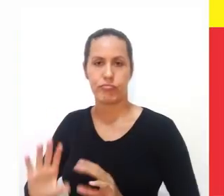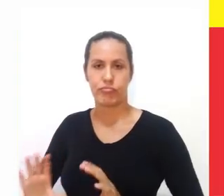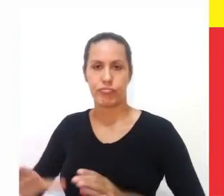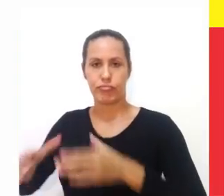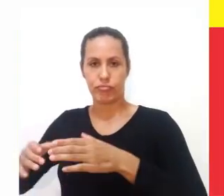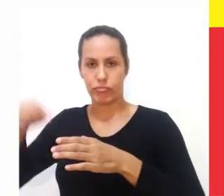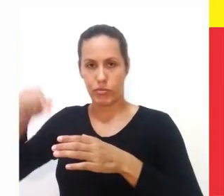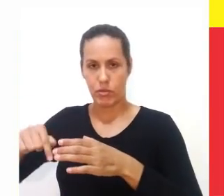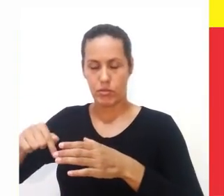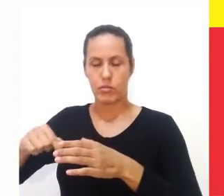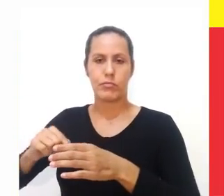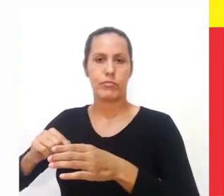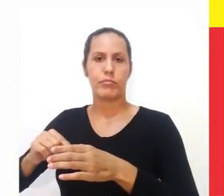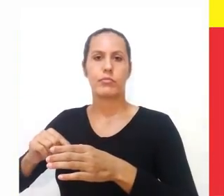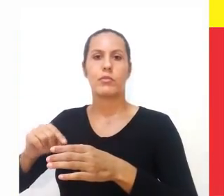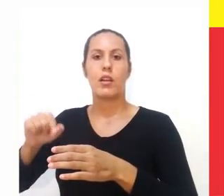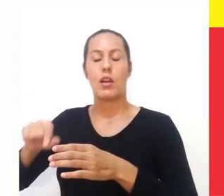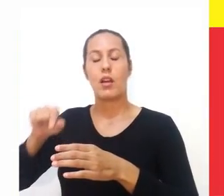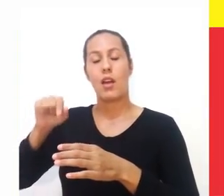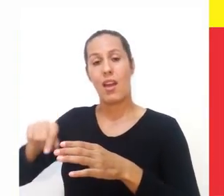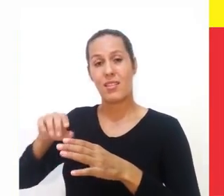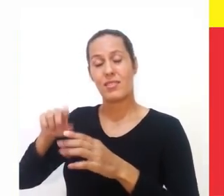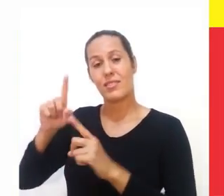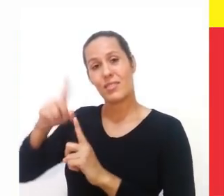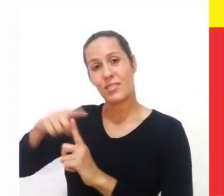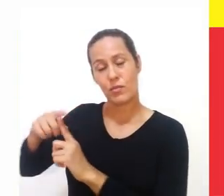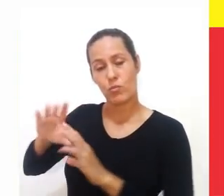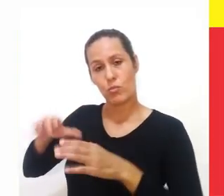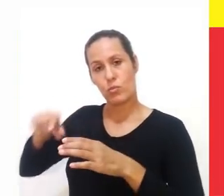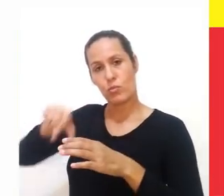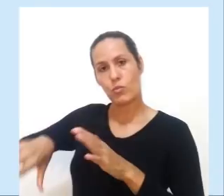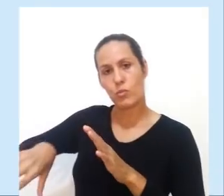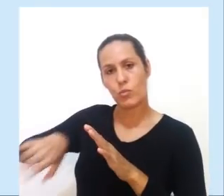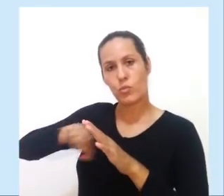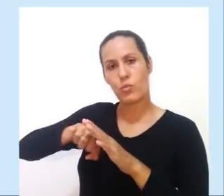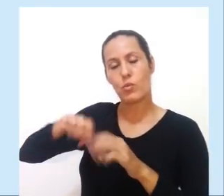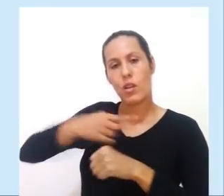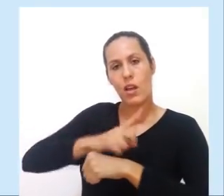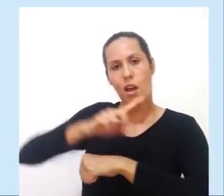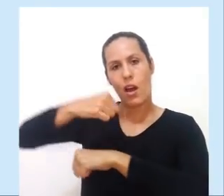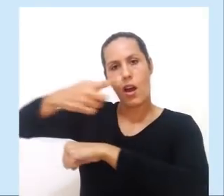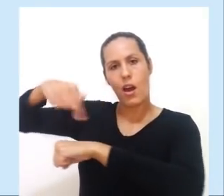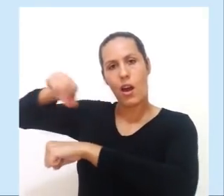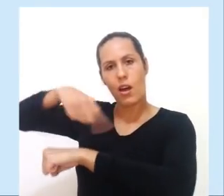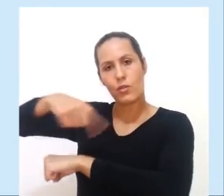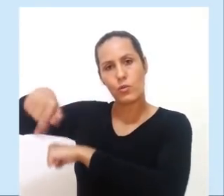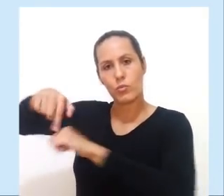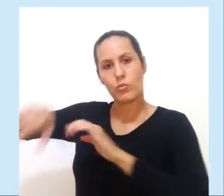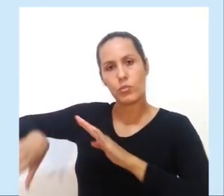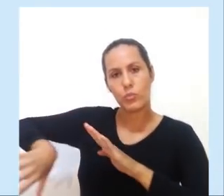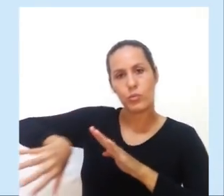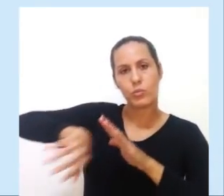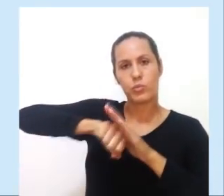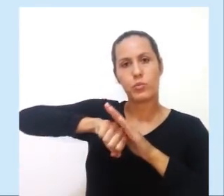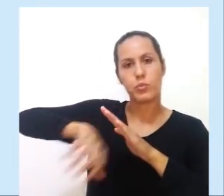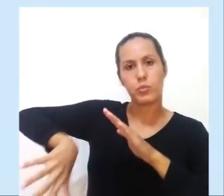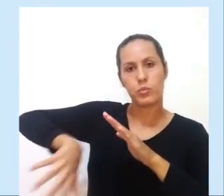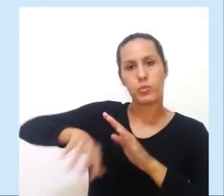nuclear, que essa energia aí é proveniente dos átomos, né? Que são tratados aí nessa estação